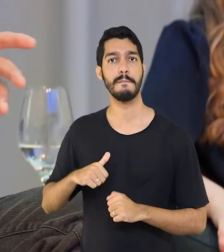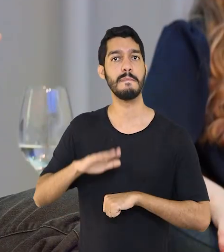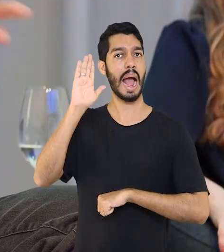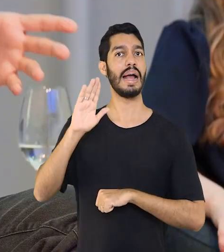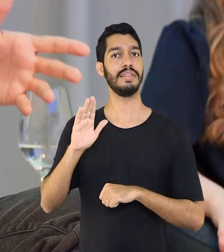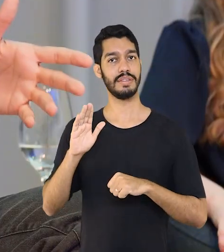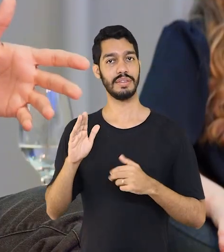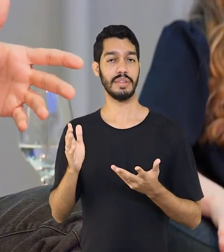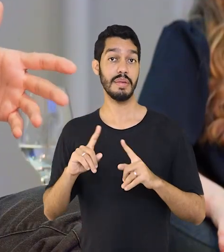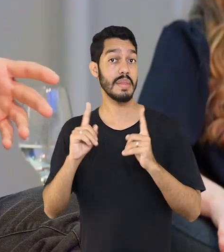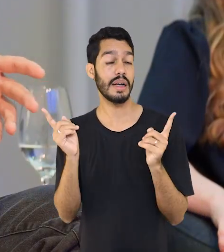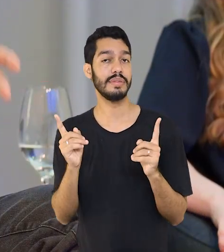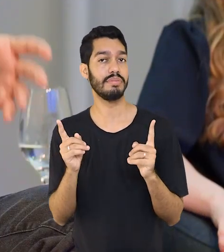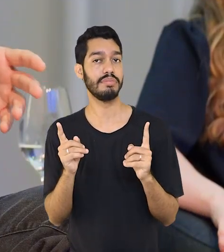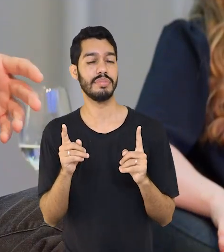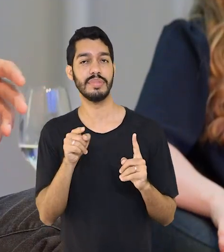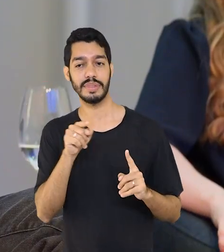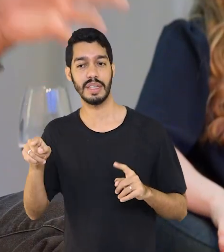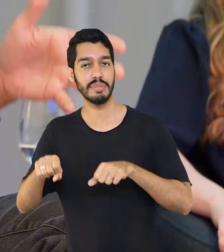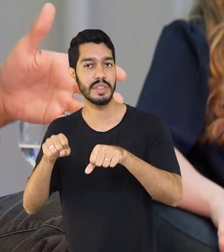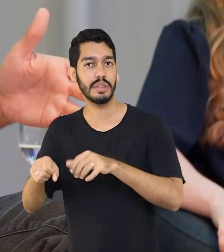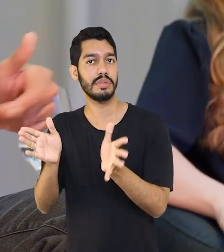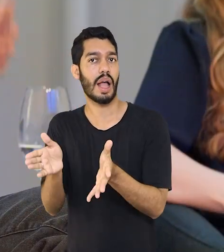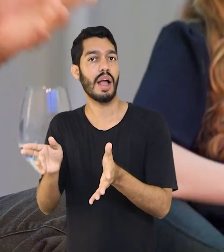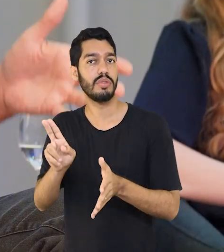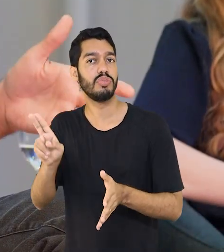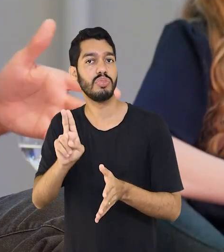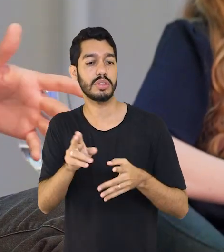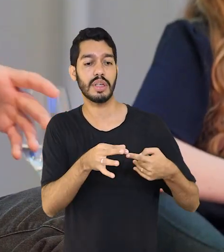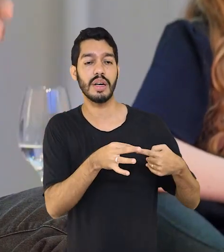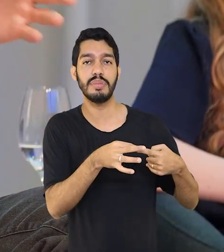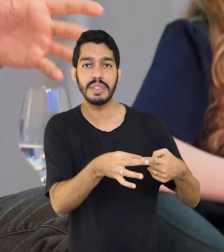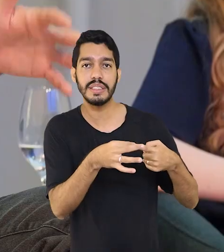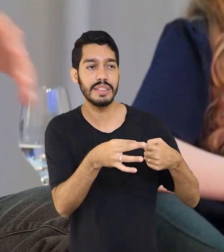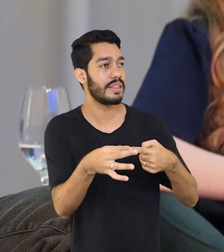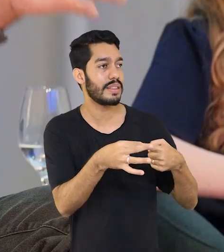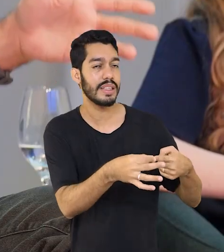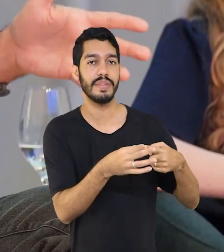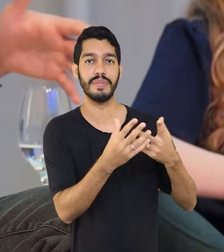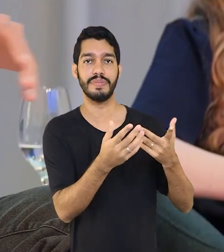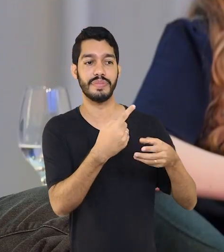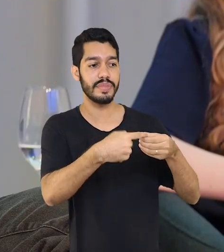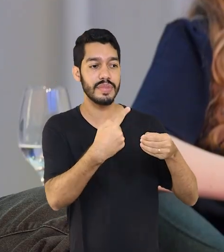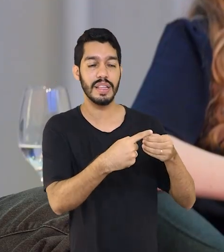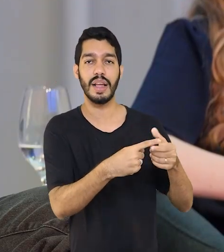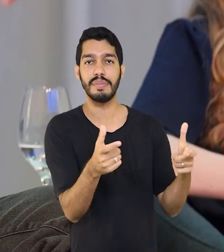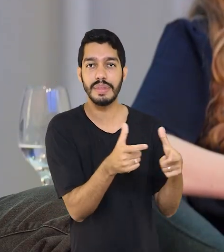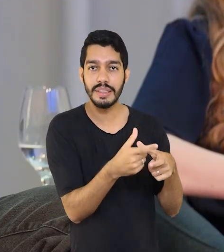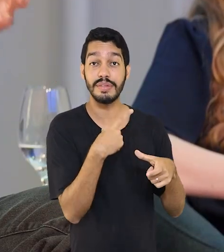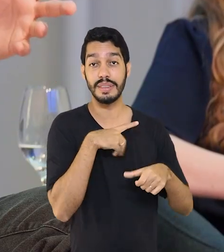massa. Quando, na verdade, a bicicleta ela já é utilizada, em especial nas periferias, em cidades pequenas, ela